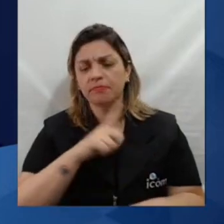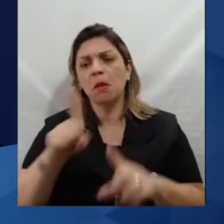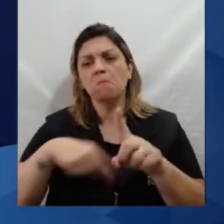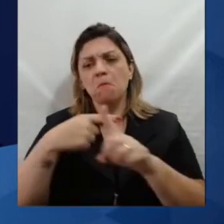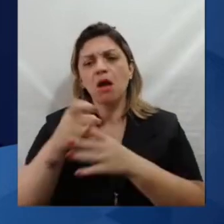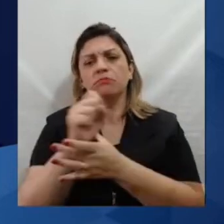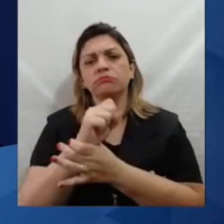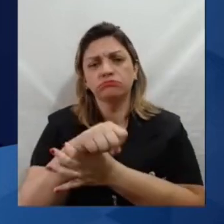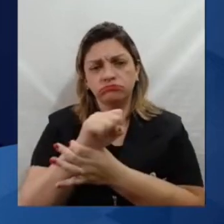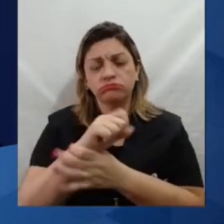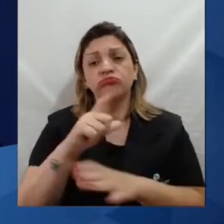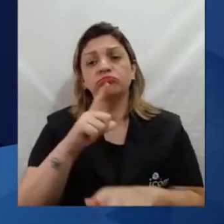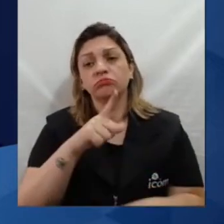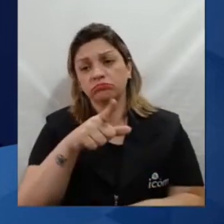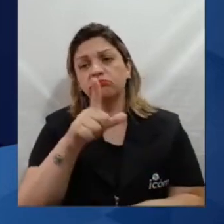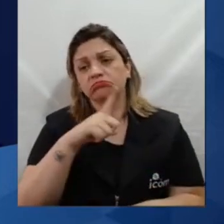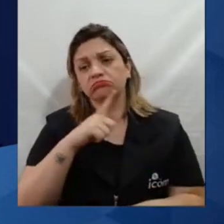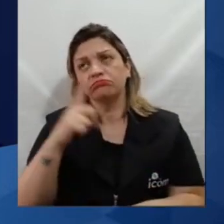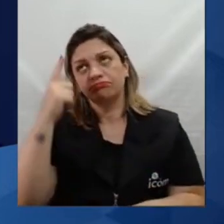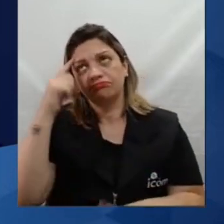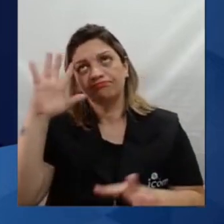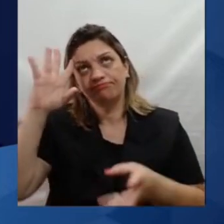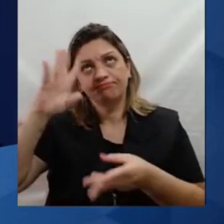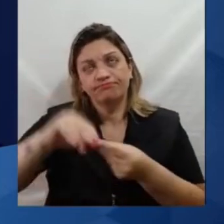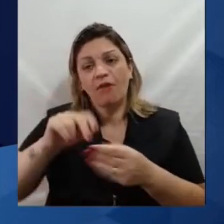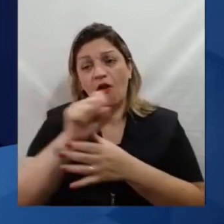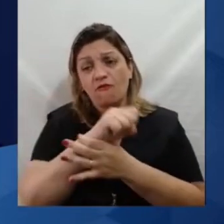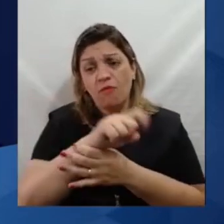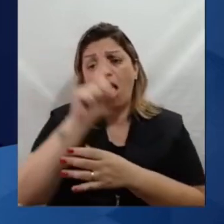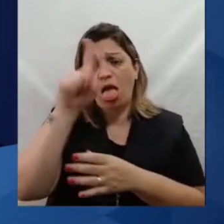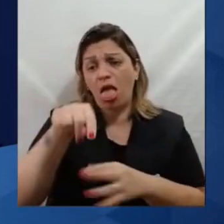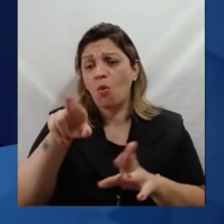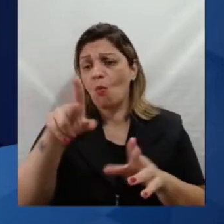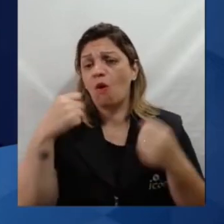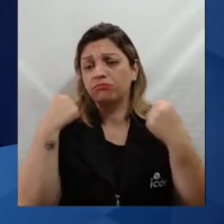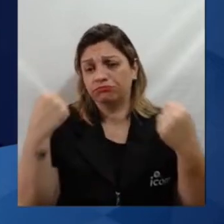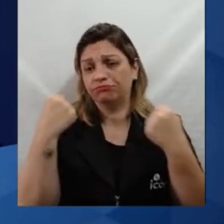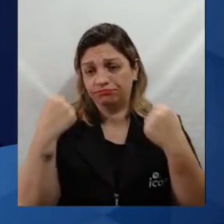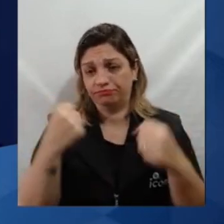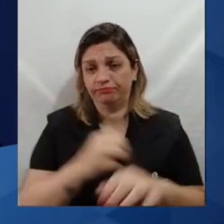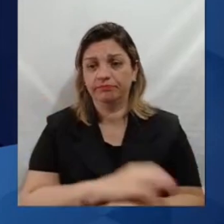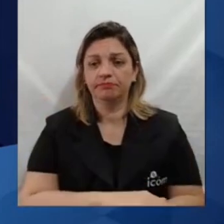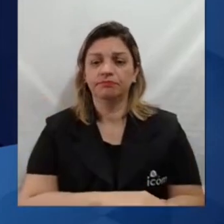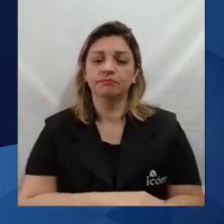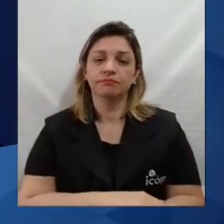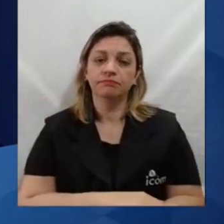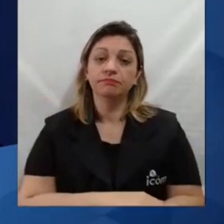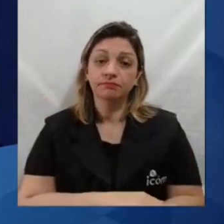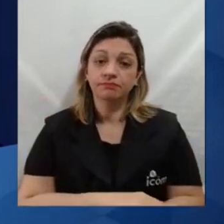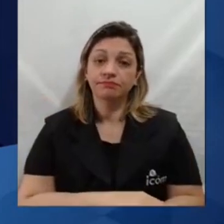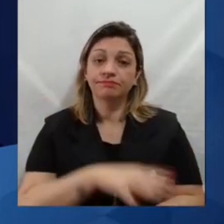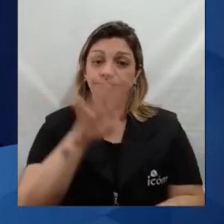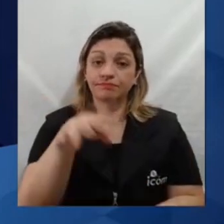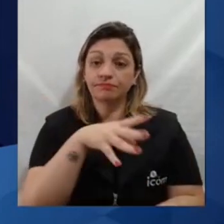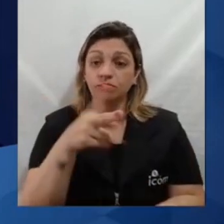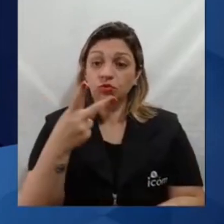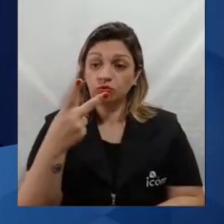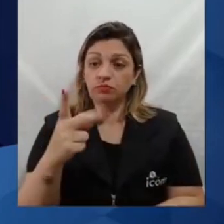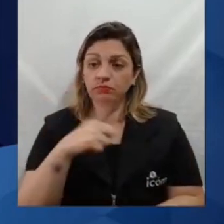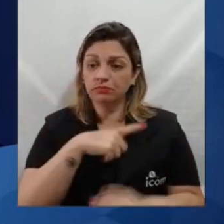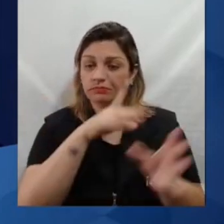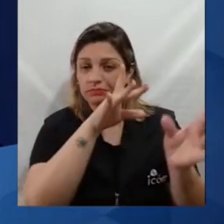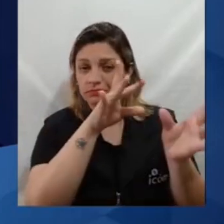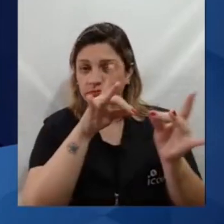levaram isso em conta, levaram que a fisioterapia era uma atividade física. Na tabela 2, nós temos a análise descritiva desses scores